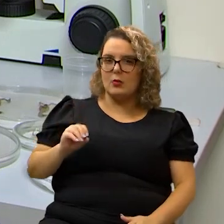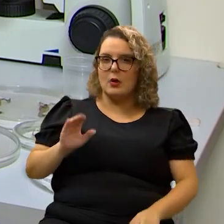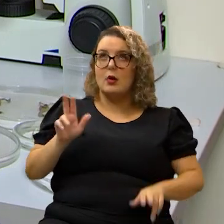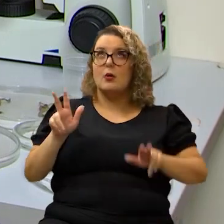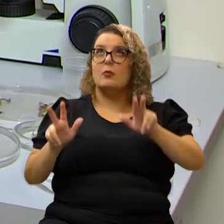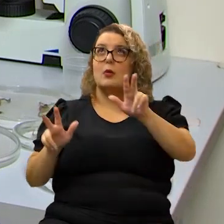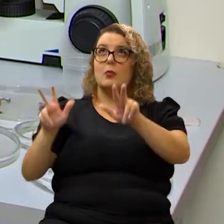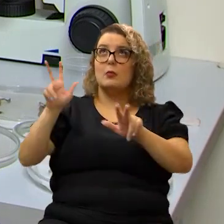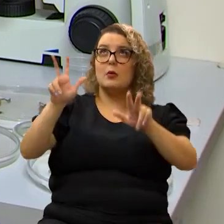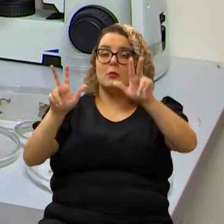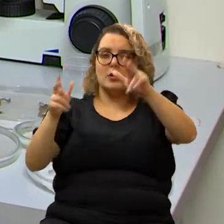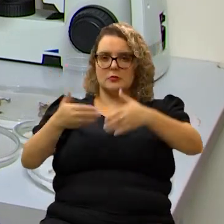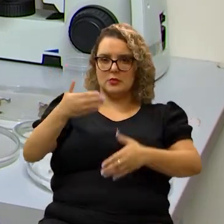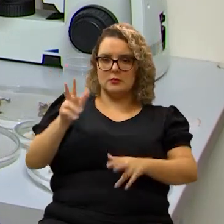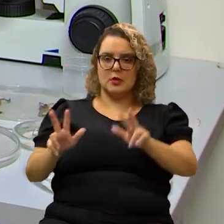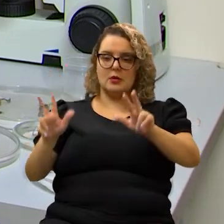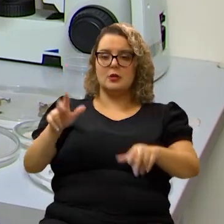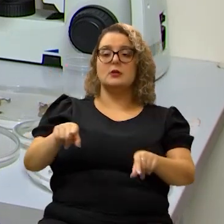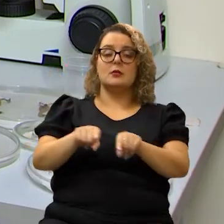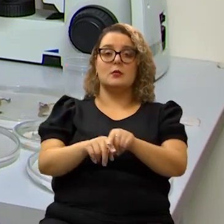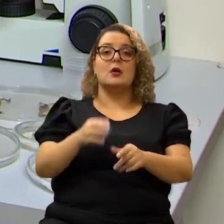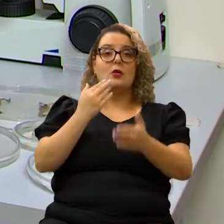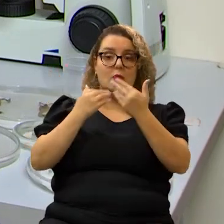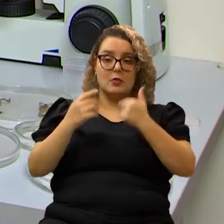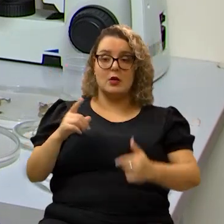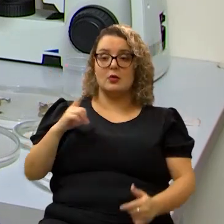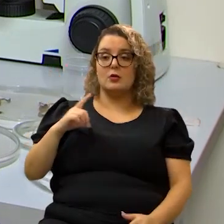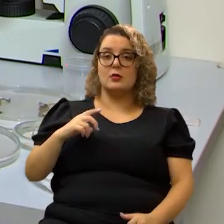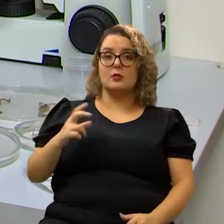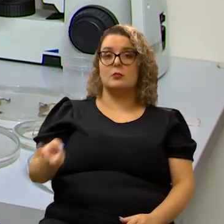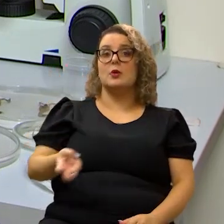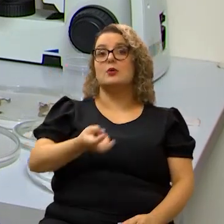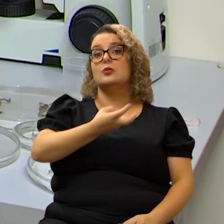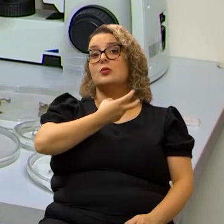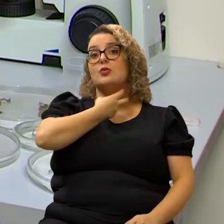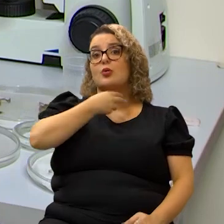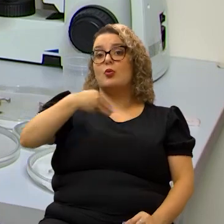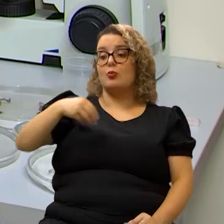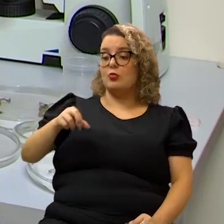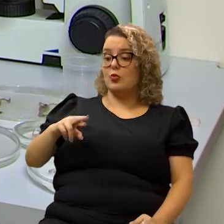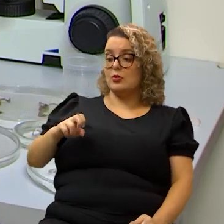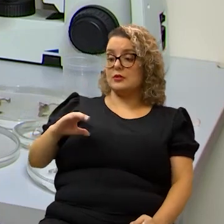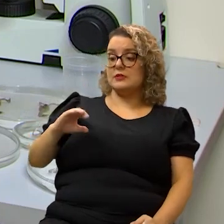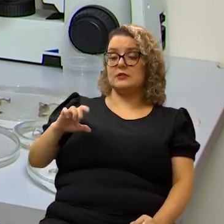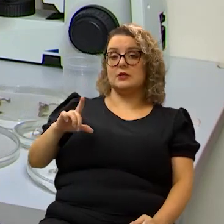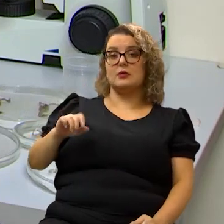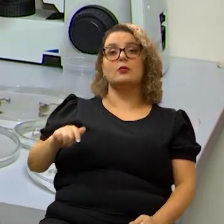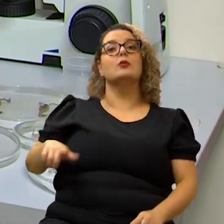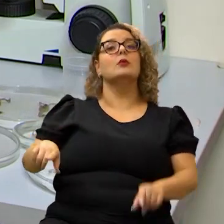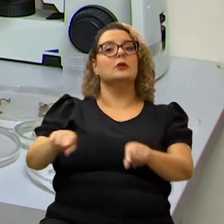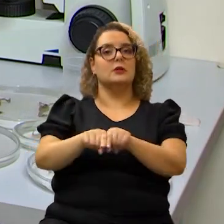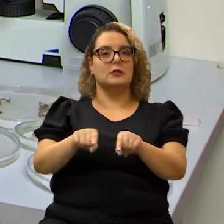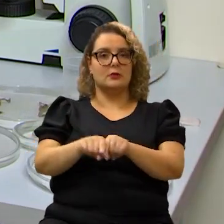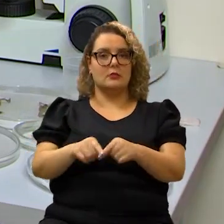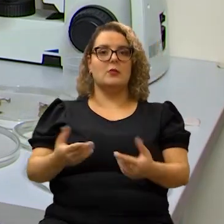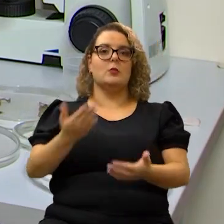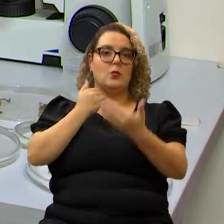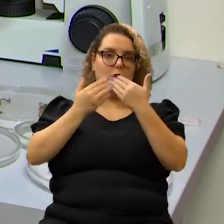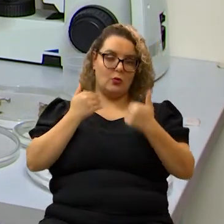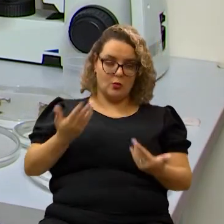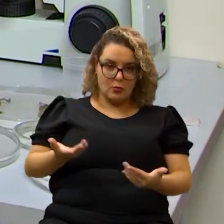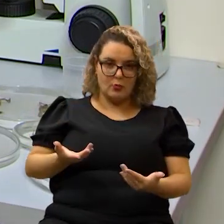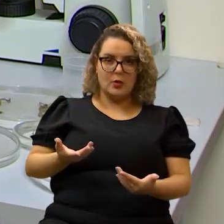de calango, né? Que fica andando nas paredes e tal. Eles também comem. E a gente tem o morcego tem um